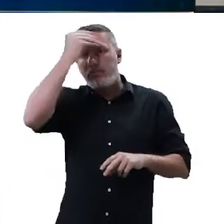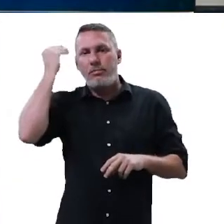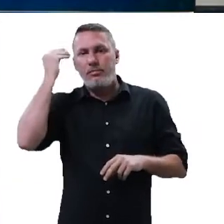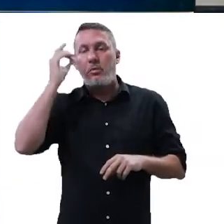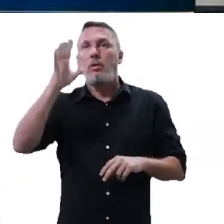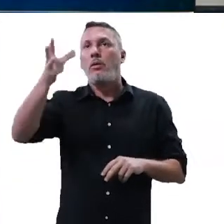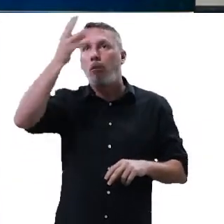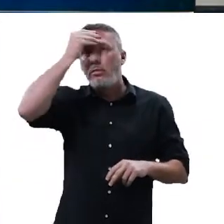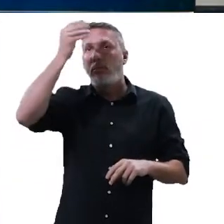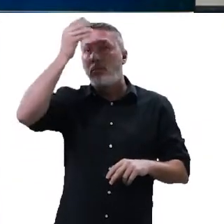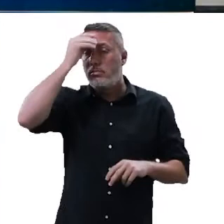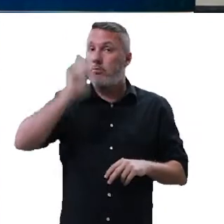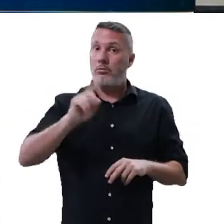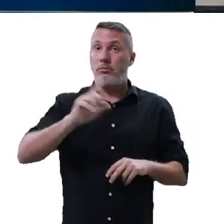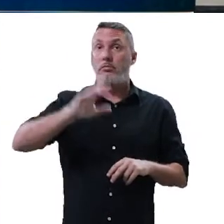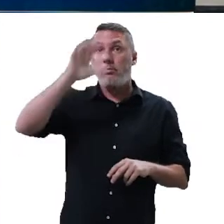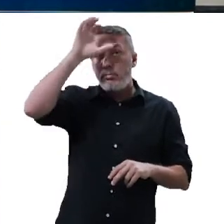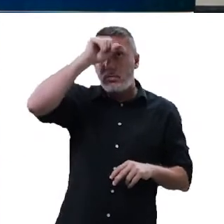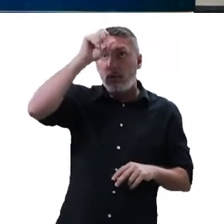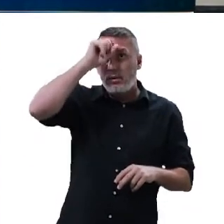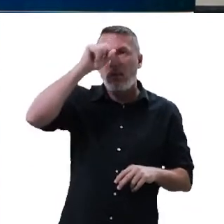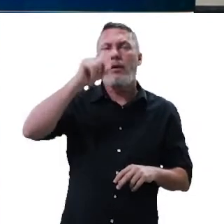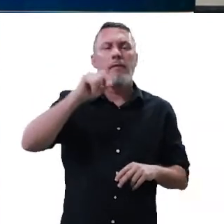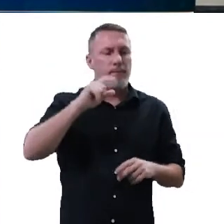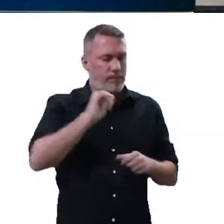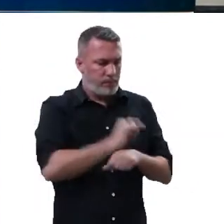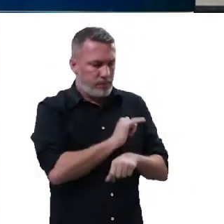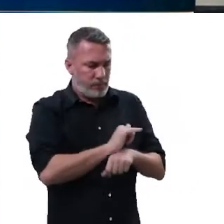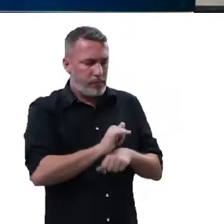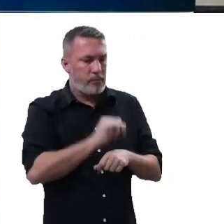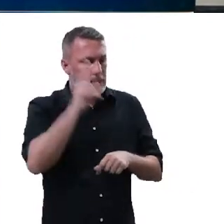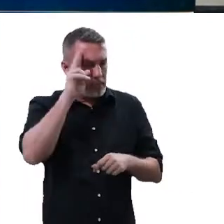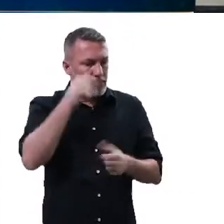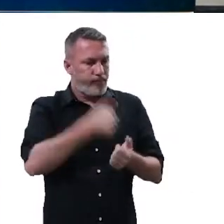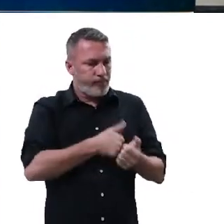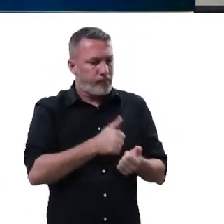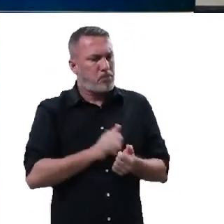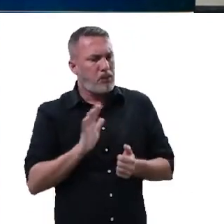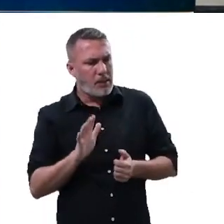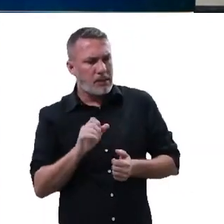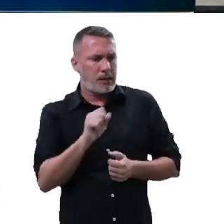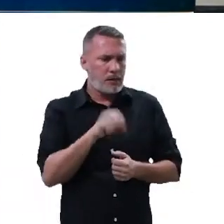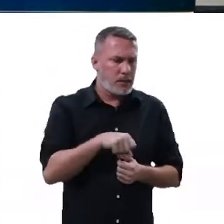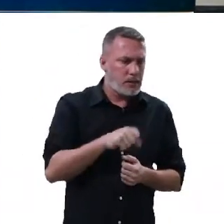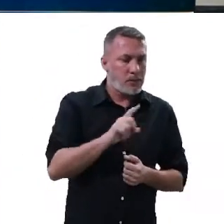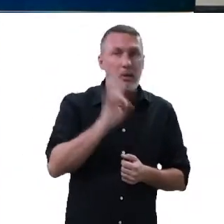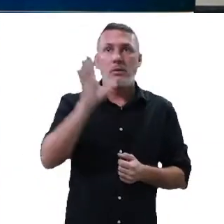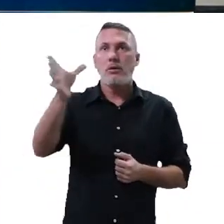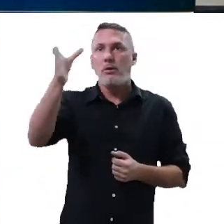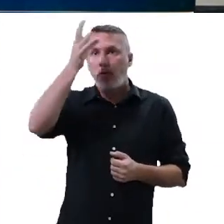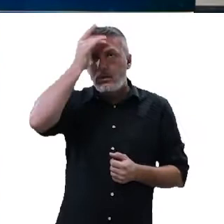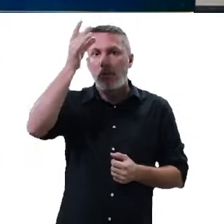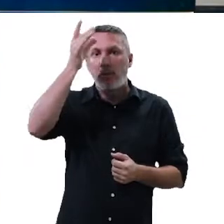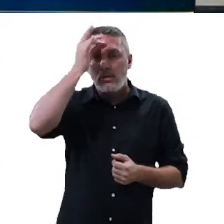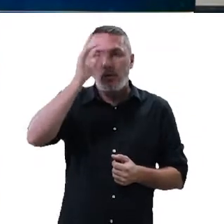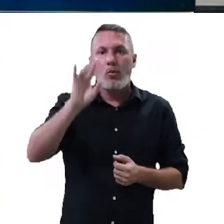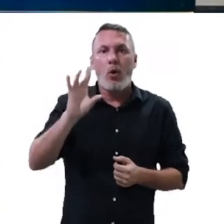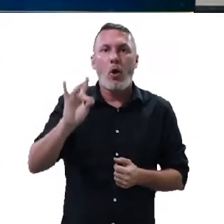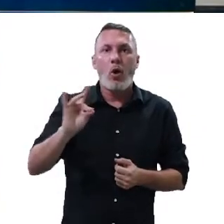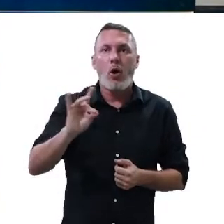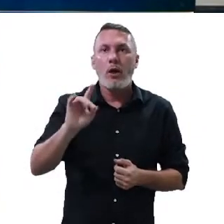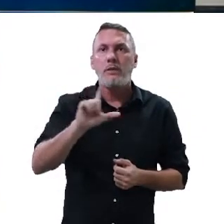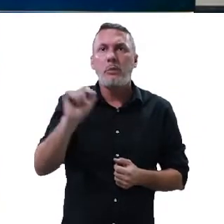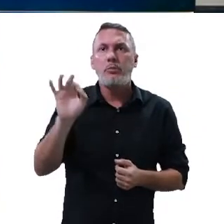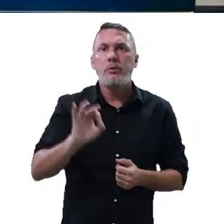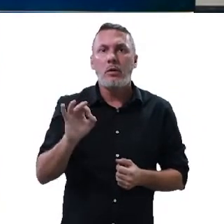vai esquecer. Aquilo que a gente aprende ficou construído dentro da gente. Aquilo que a gente aprende, apenas decora, e